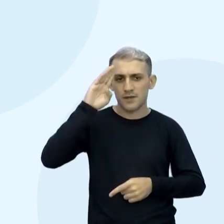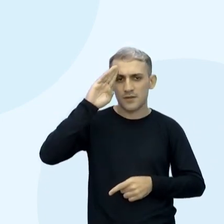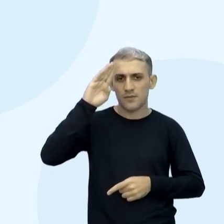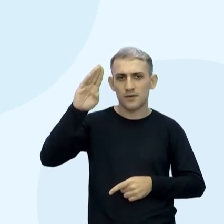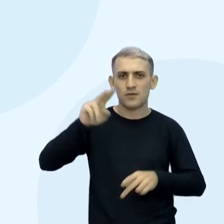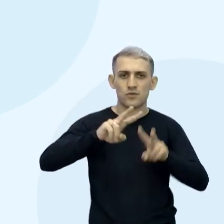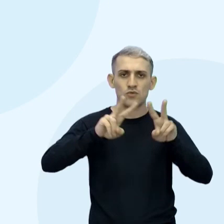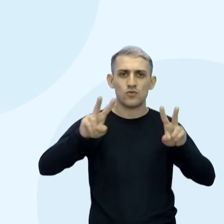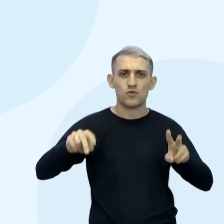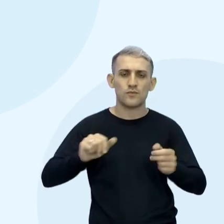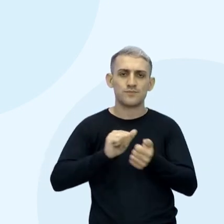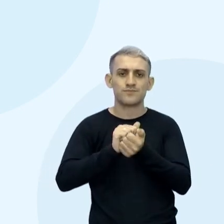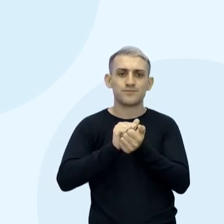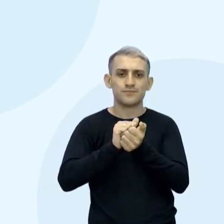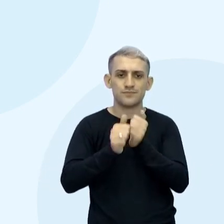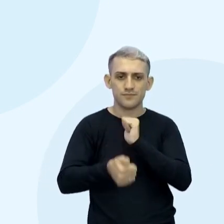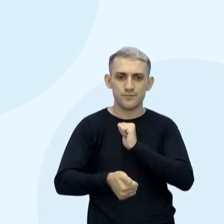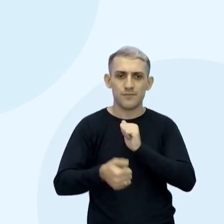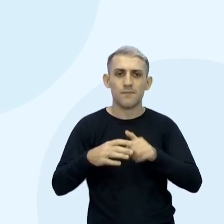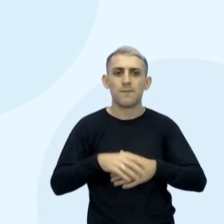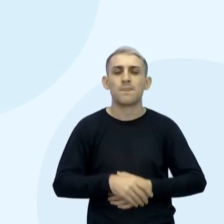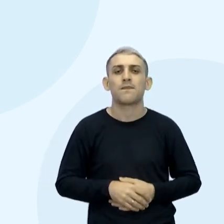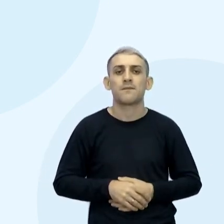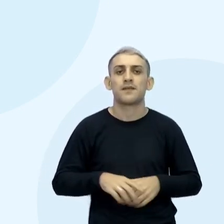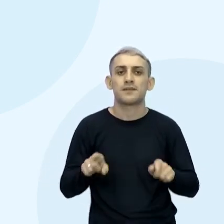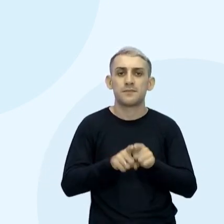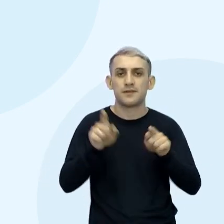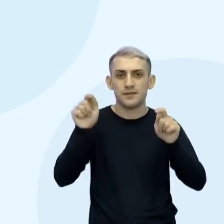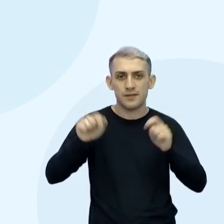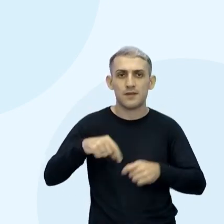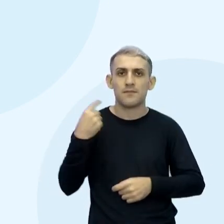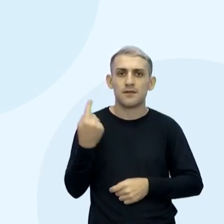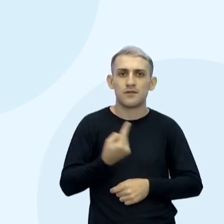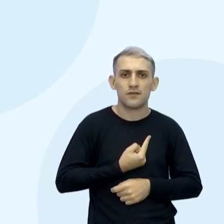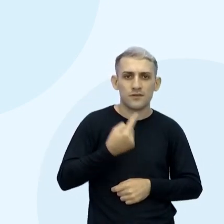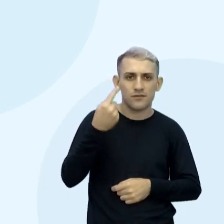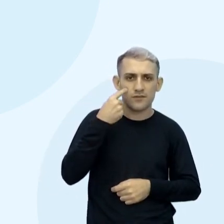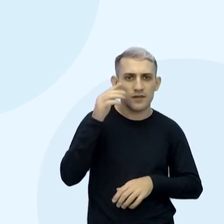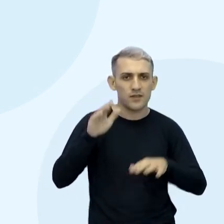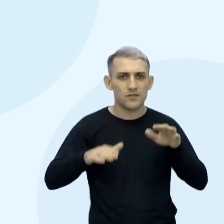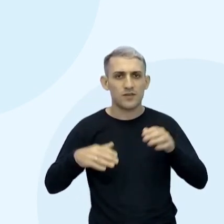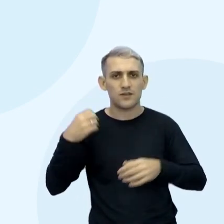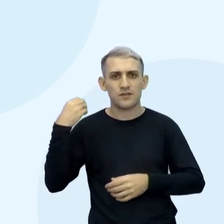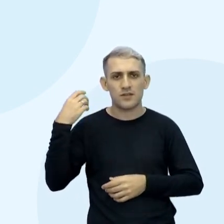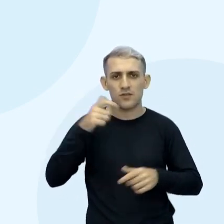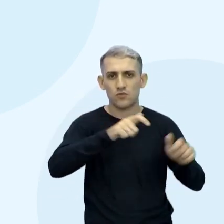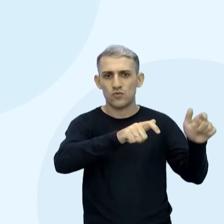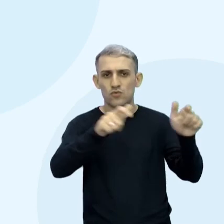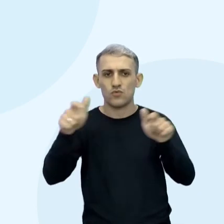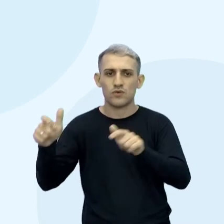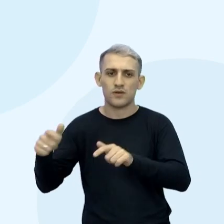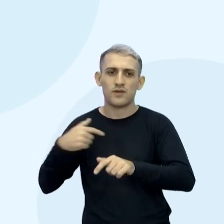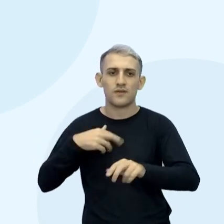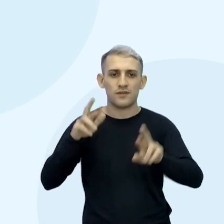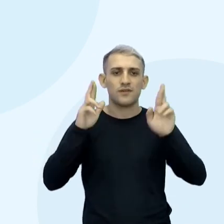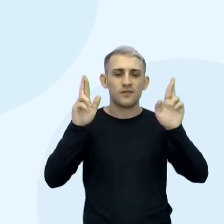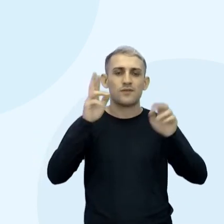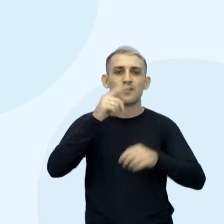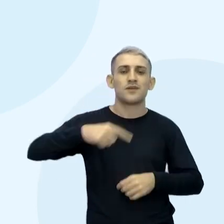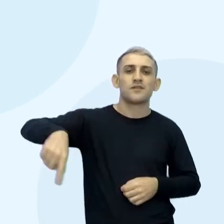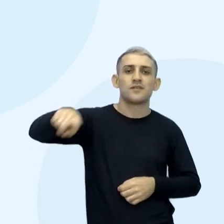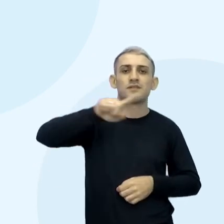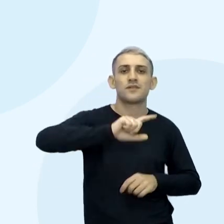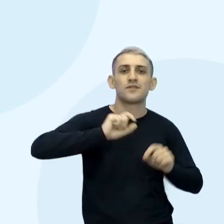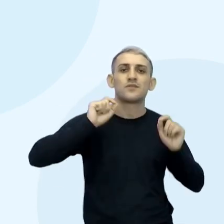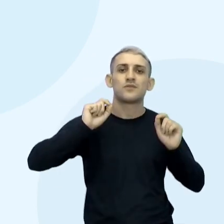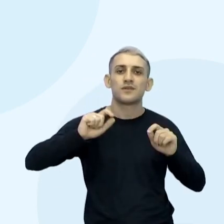questão esportivista, tá certo? Mas serve também para a gente se vai turistar num local desses, que eu espero que vocês tenham,